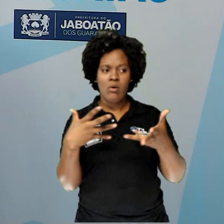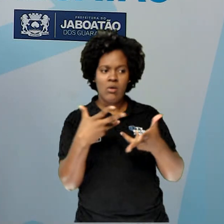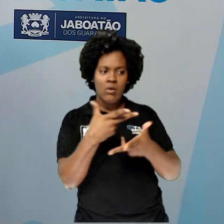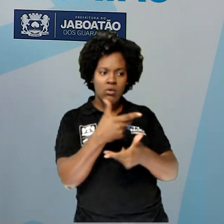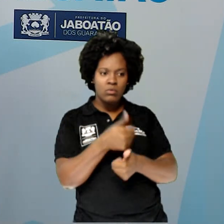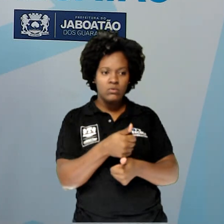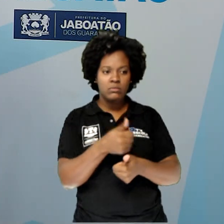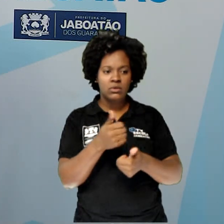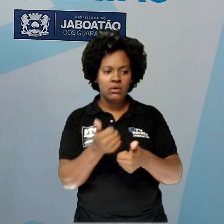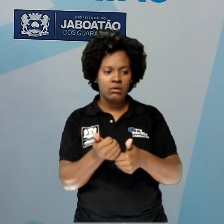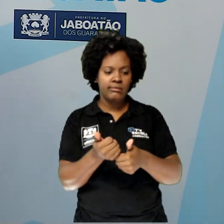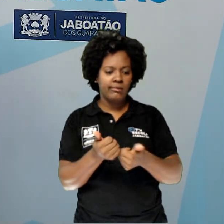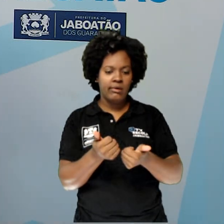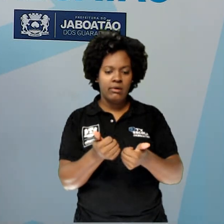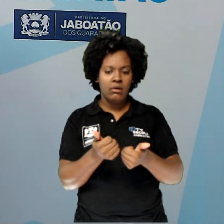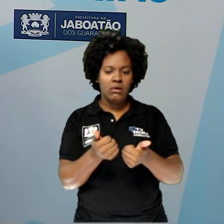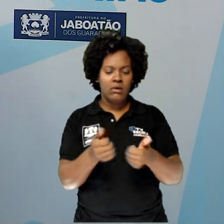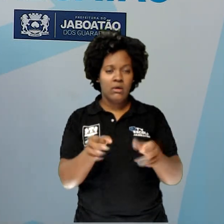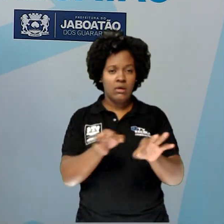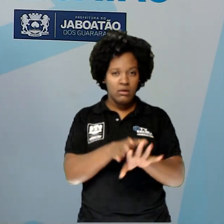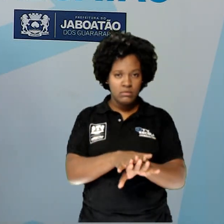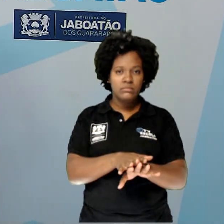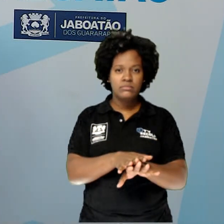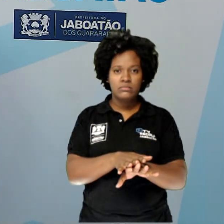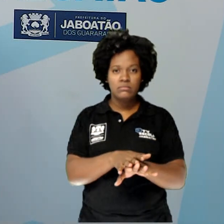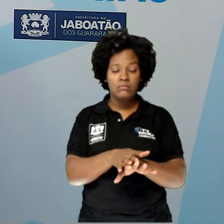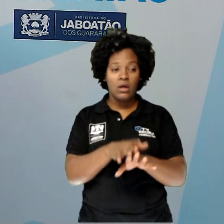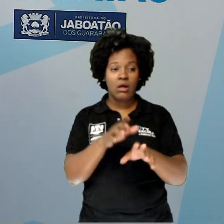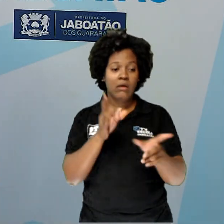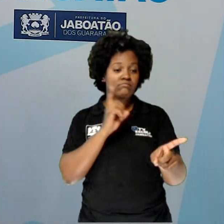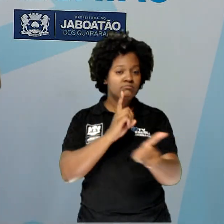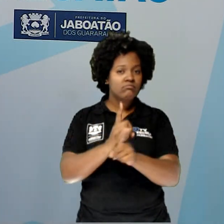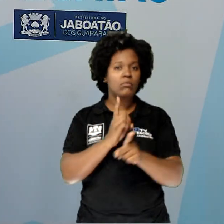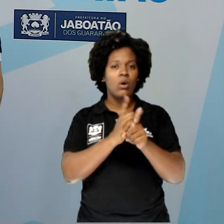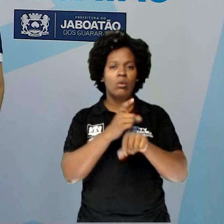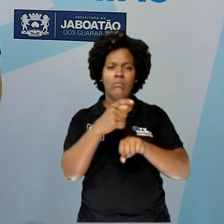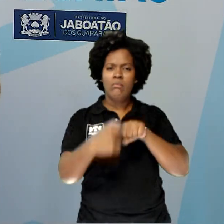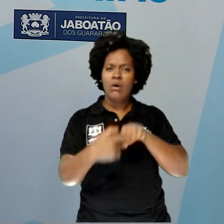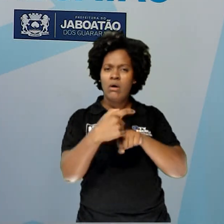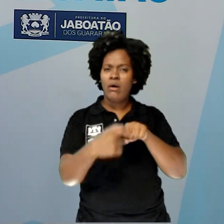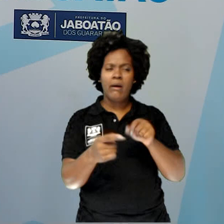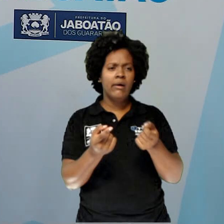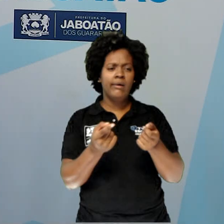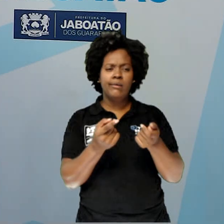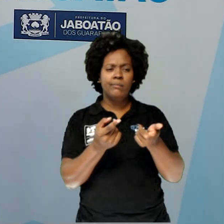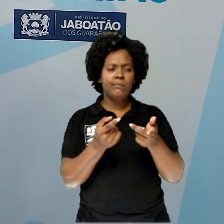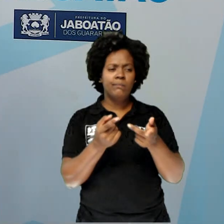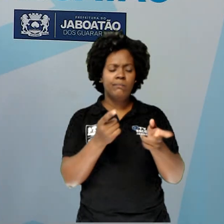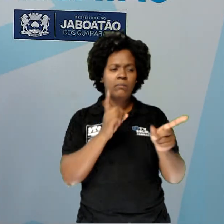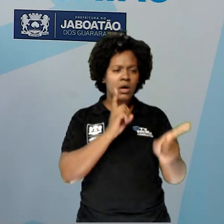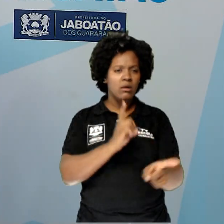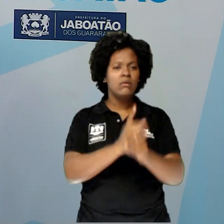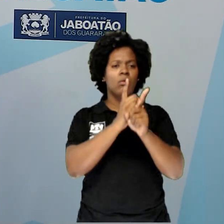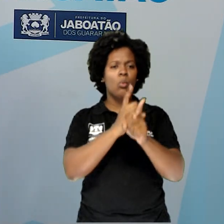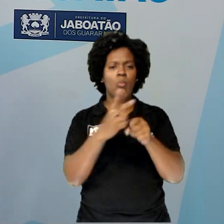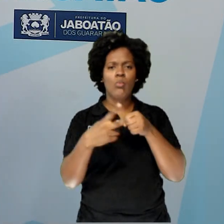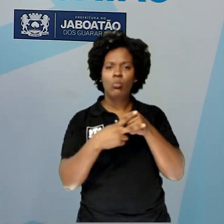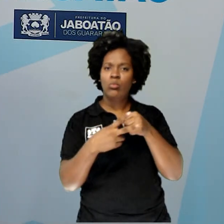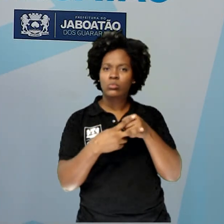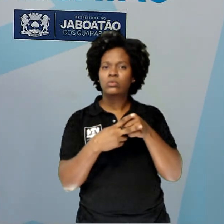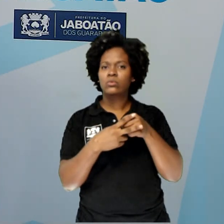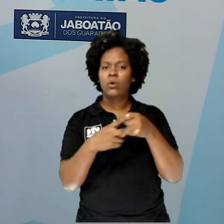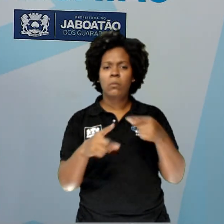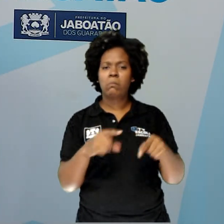verbo da oração. Para localizar o sujeito, vai uma dica. Faça a pergunta ao verbo. Você pergunta quem e indica a ação verbal.